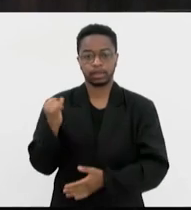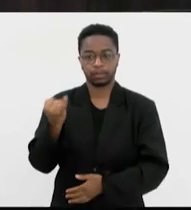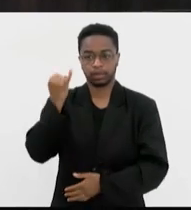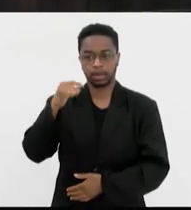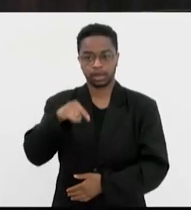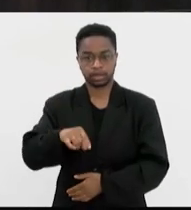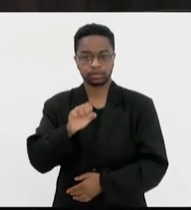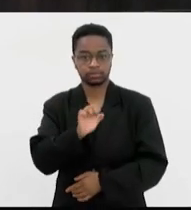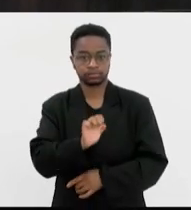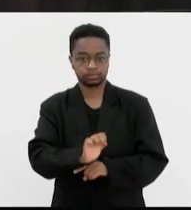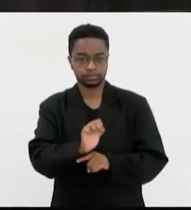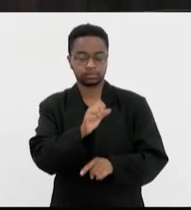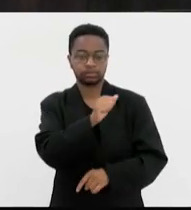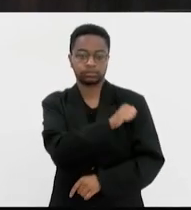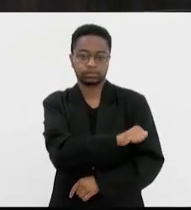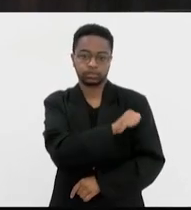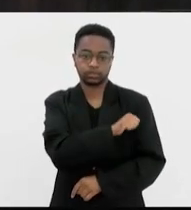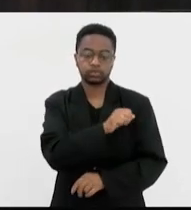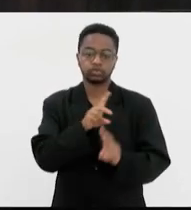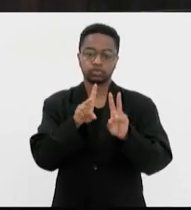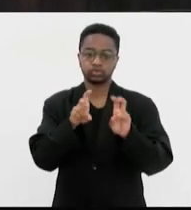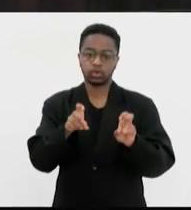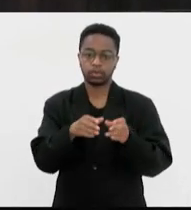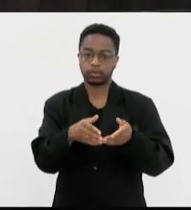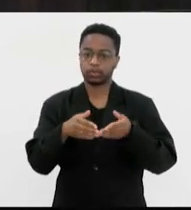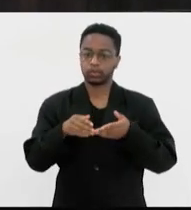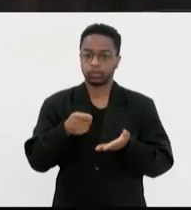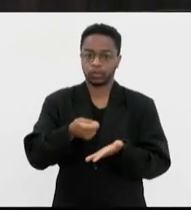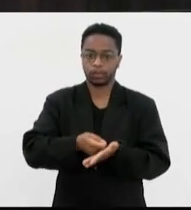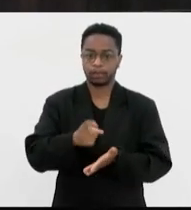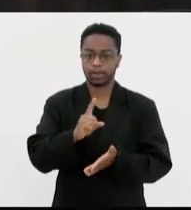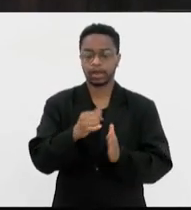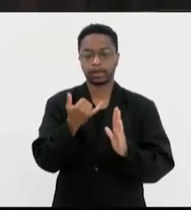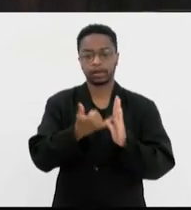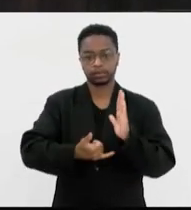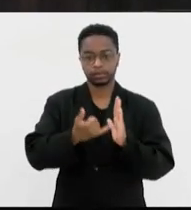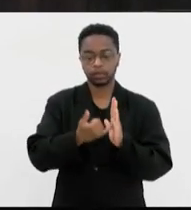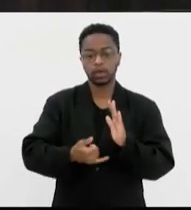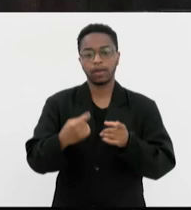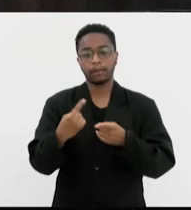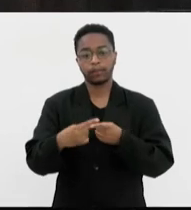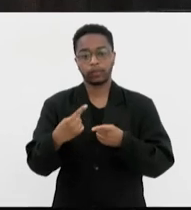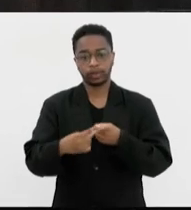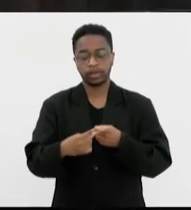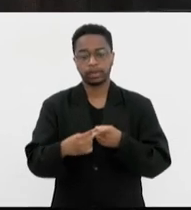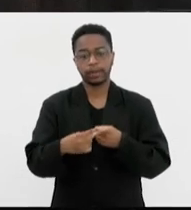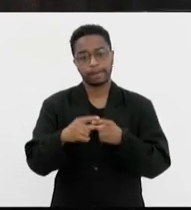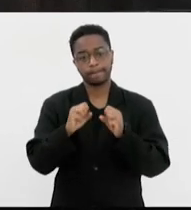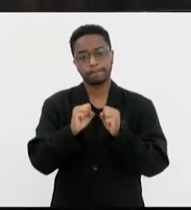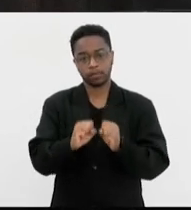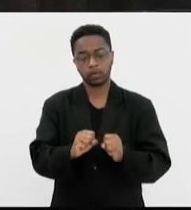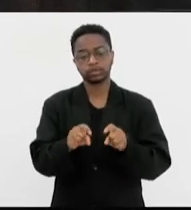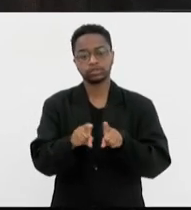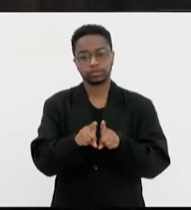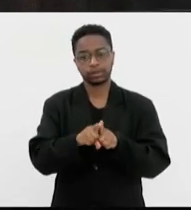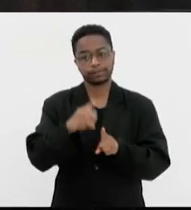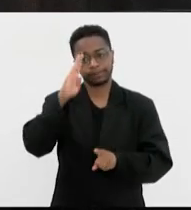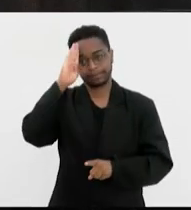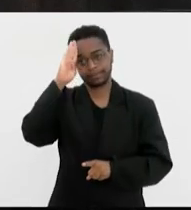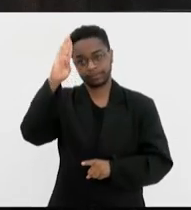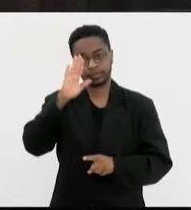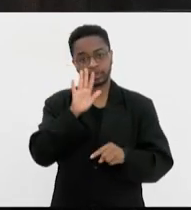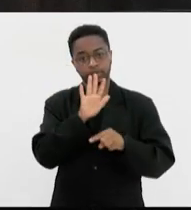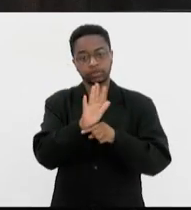Estado quanto as isenções fiscais, pois a partir delas, elas podem, né, e devem ser cruciais para o